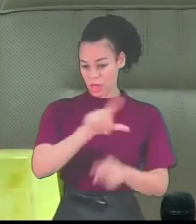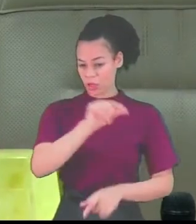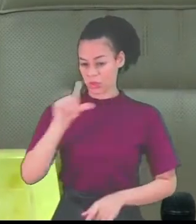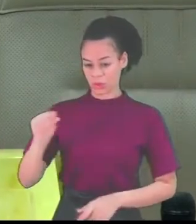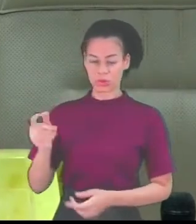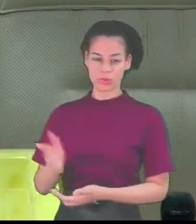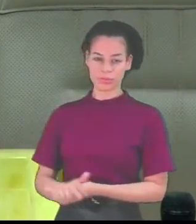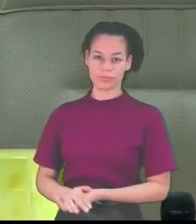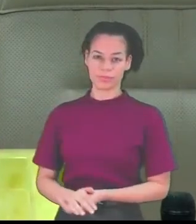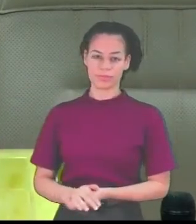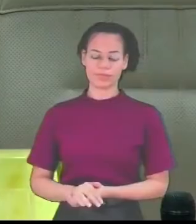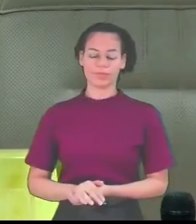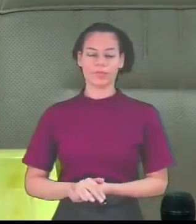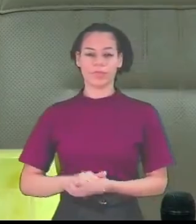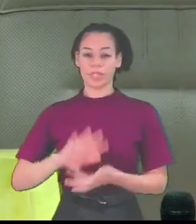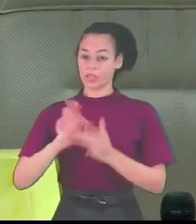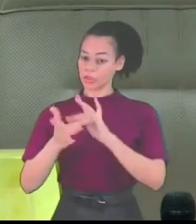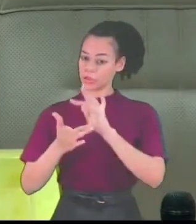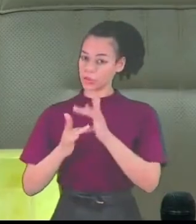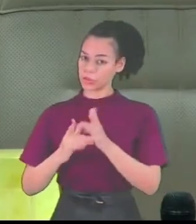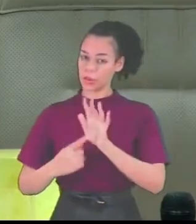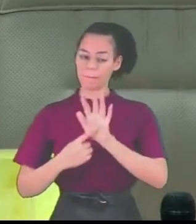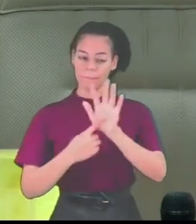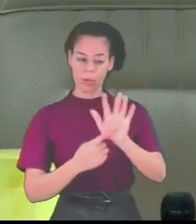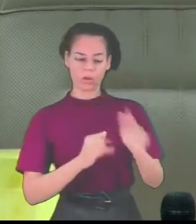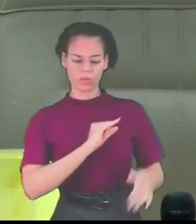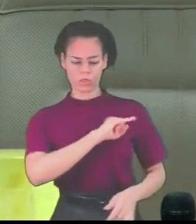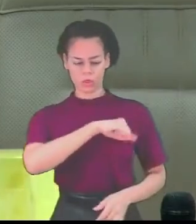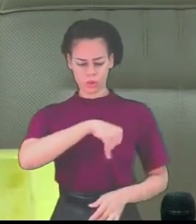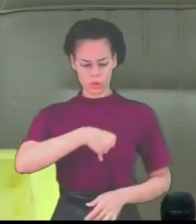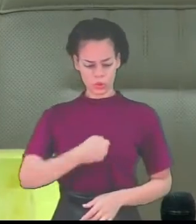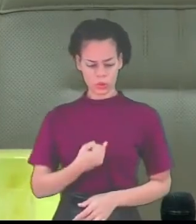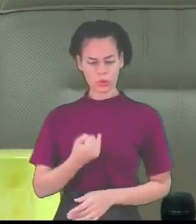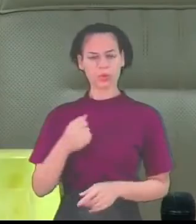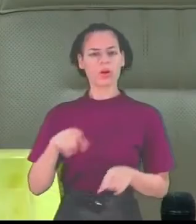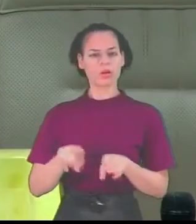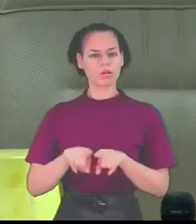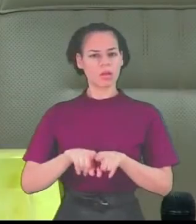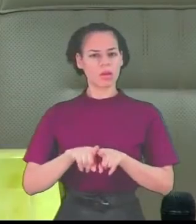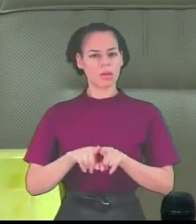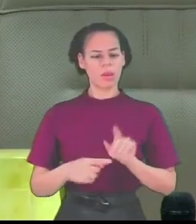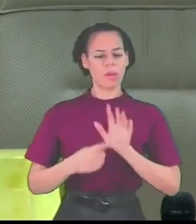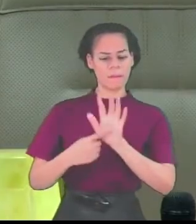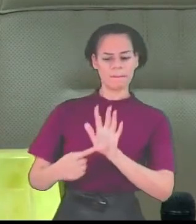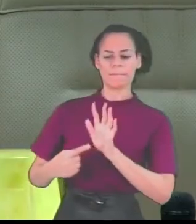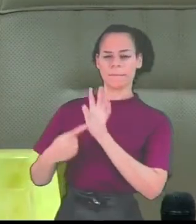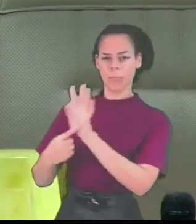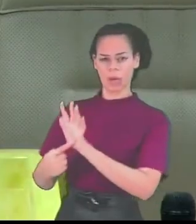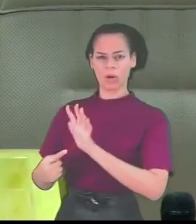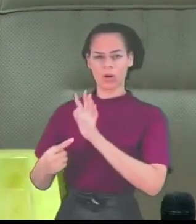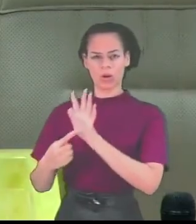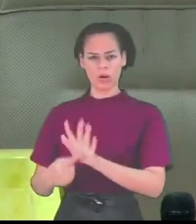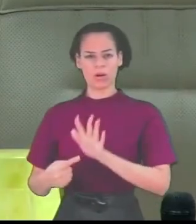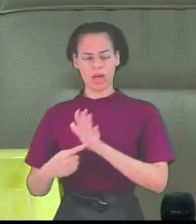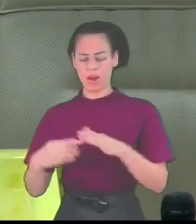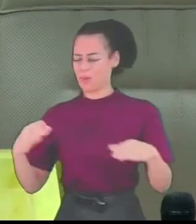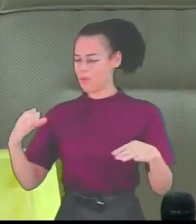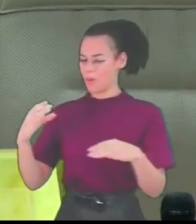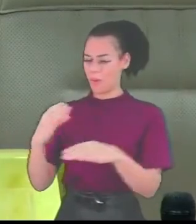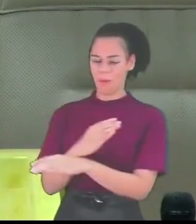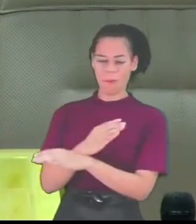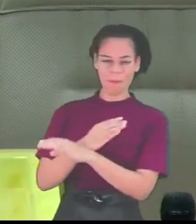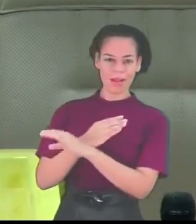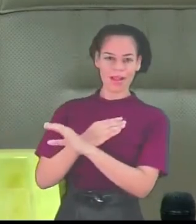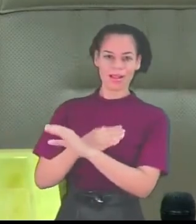João diz e vai defender e a completas essência do filho no